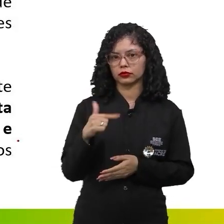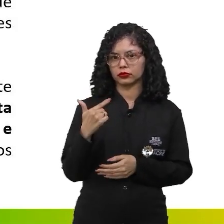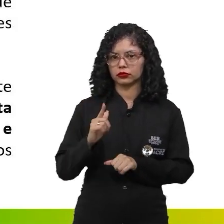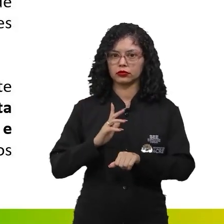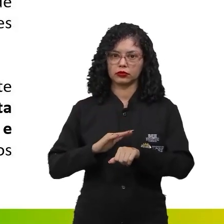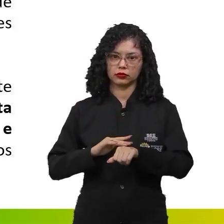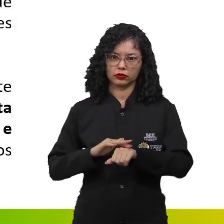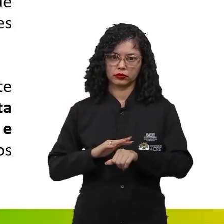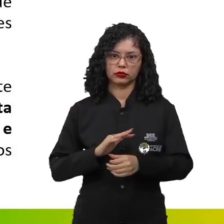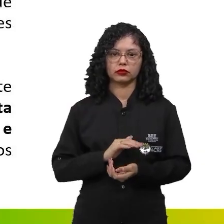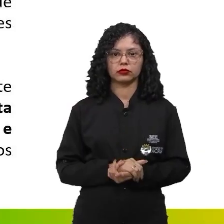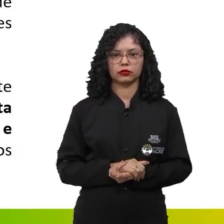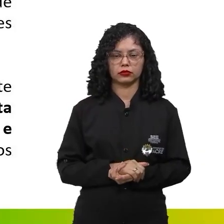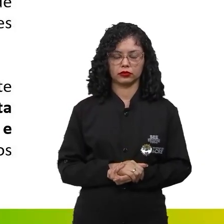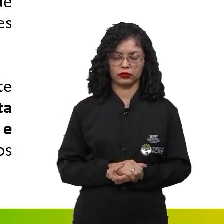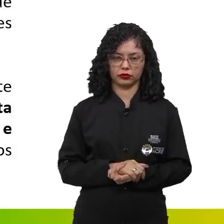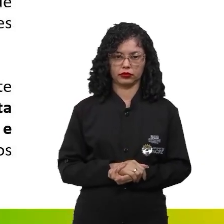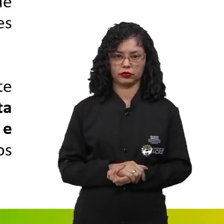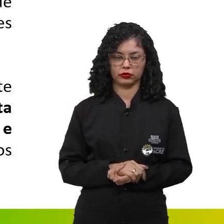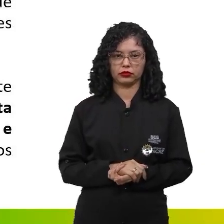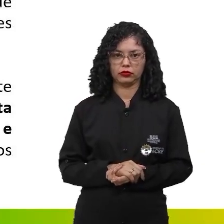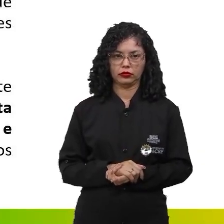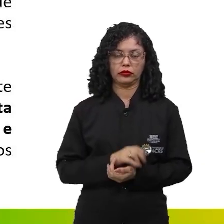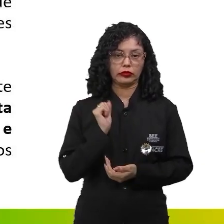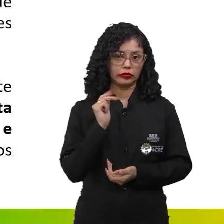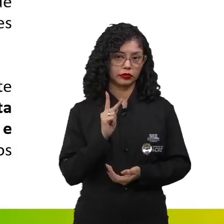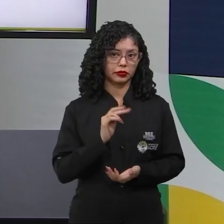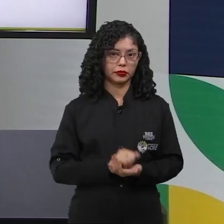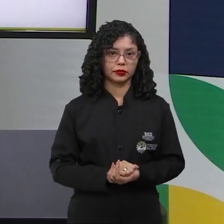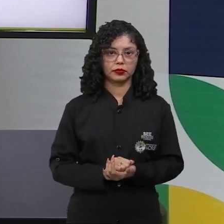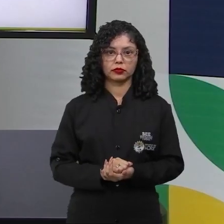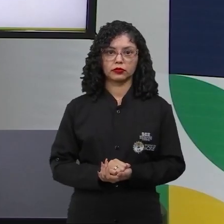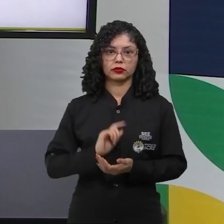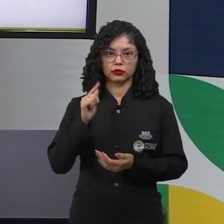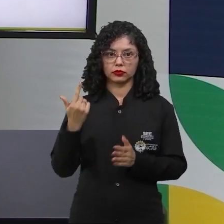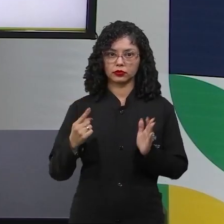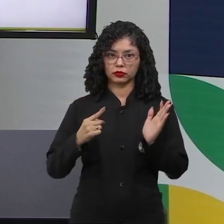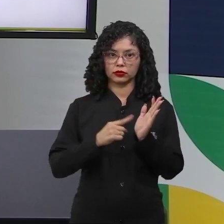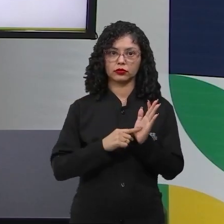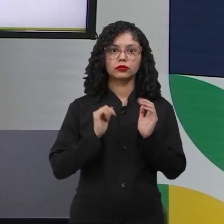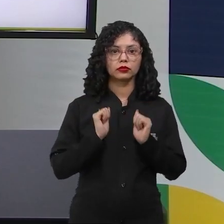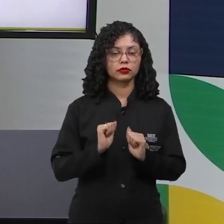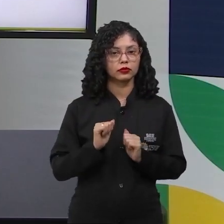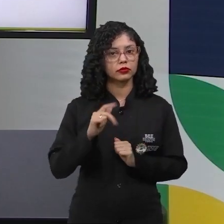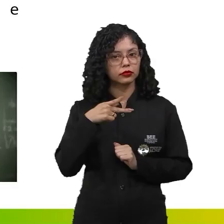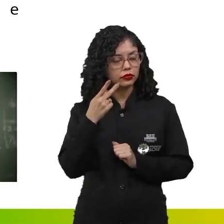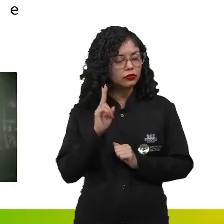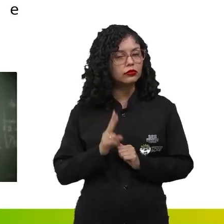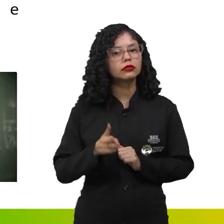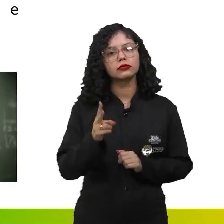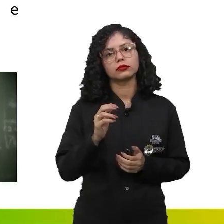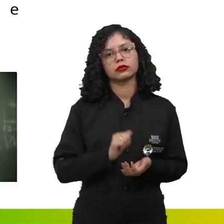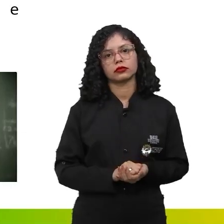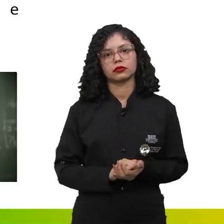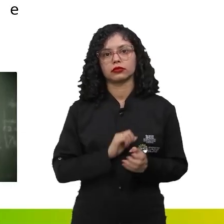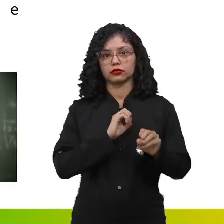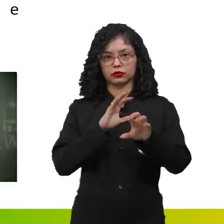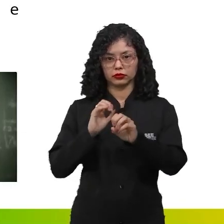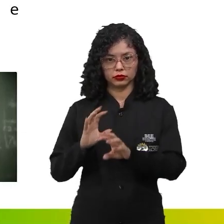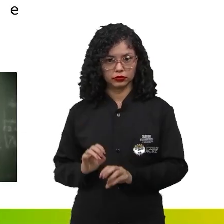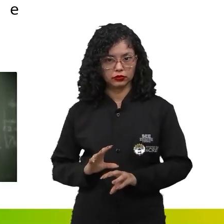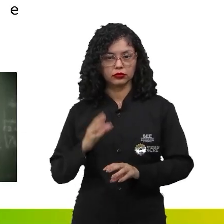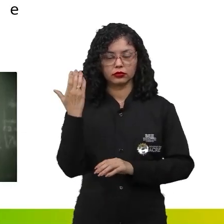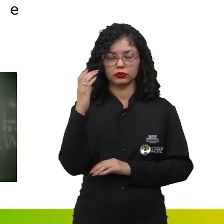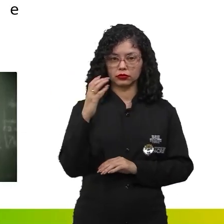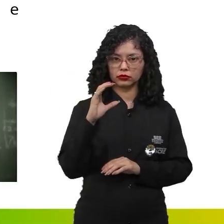controlada, sem os riscos das doenças, ok? Outro ponto aqui que a gente vai seguir são as raízes educacionais